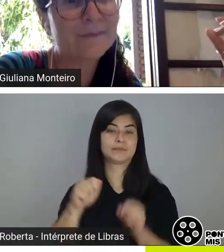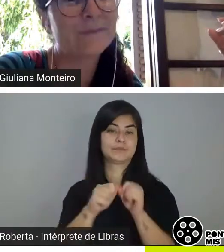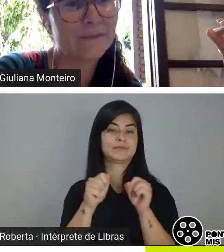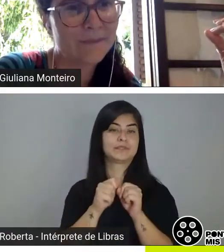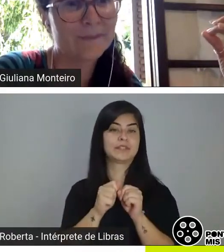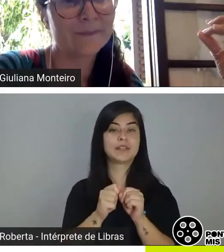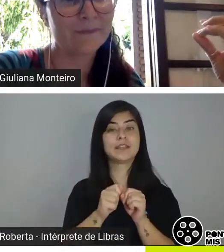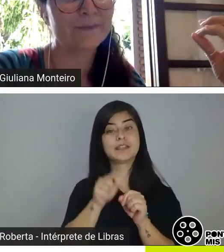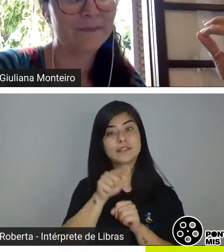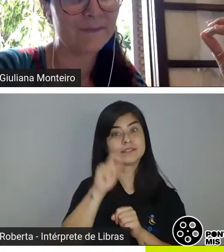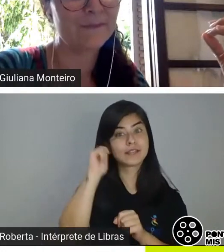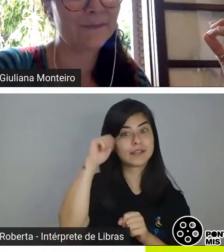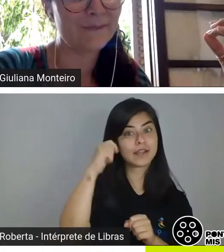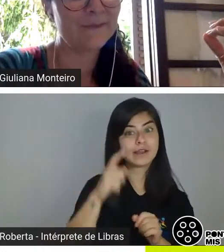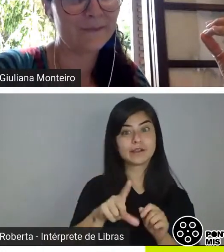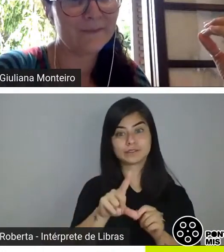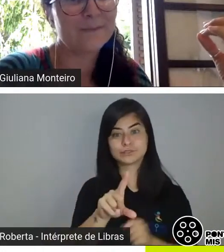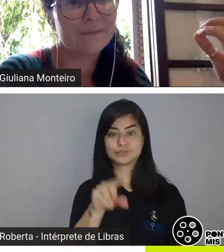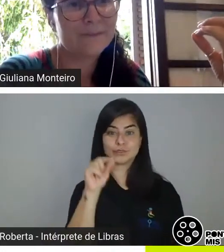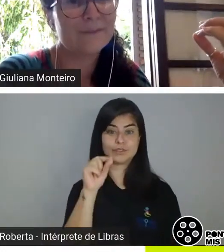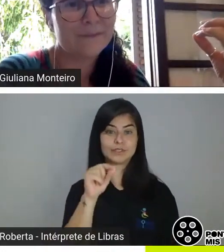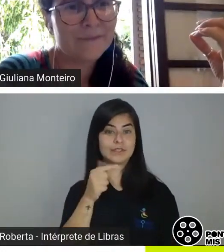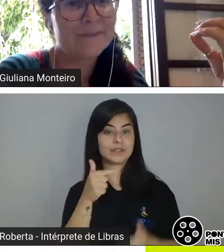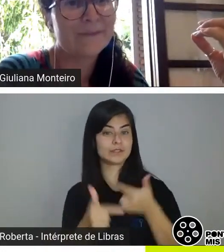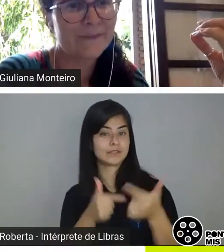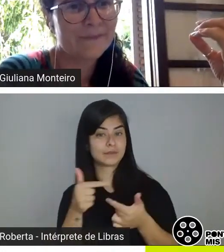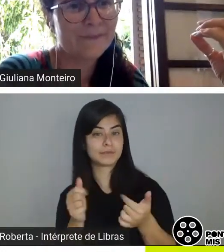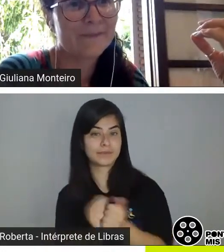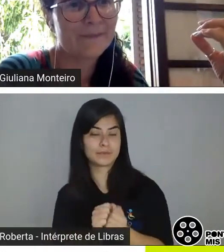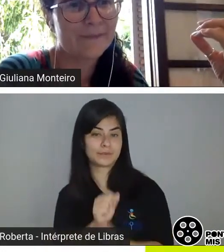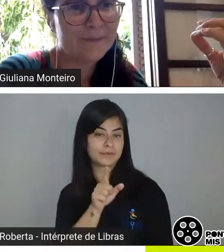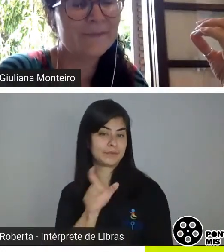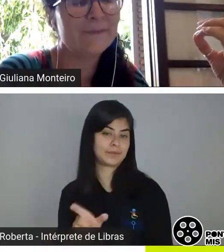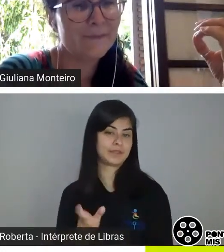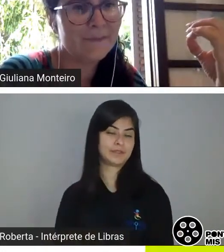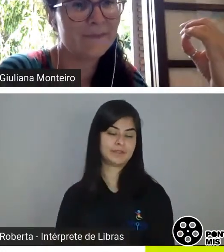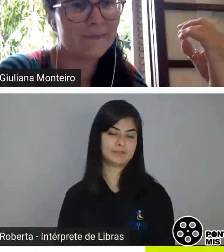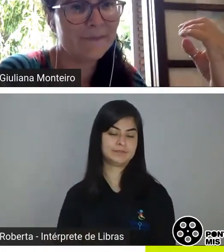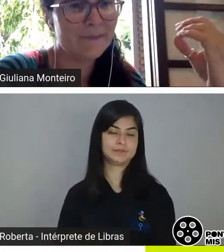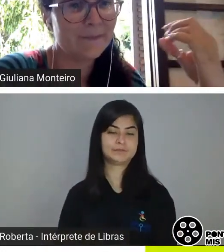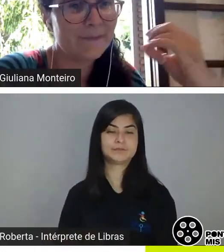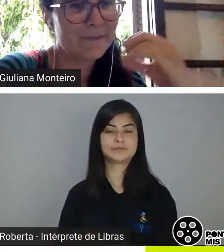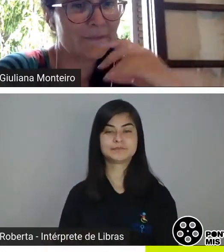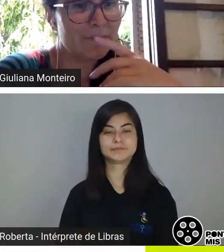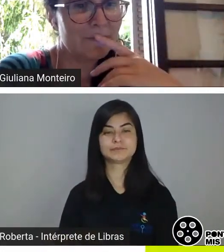Bom, agora escolhi. Agora trabalha com ele. Aí é uma parceria, né?